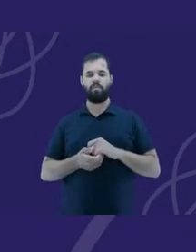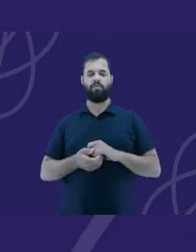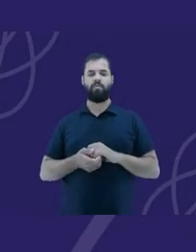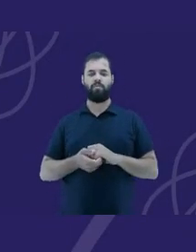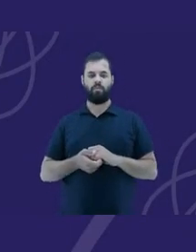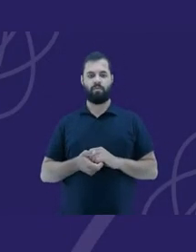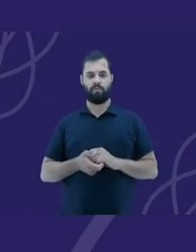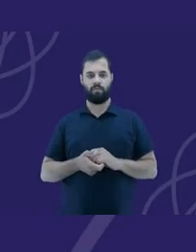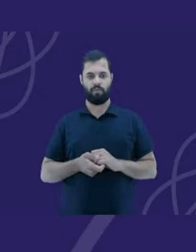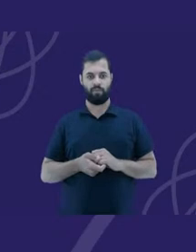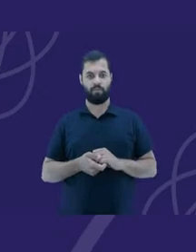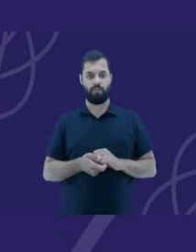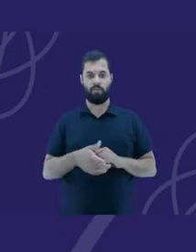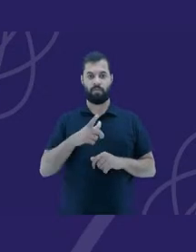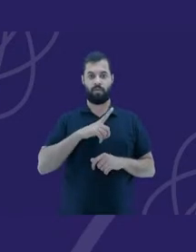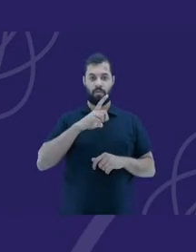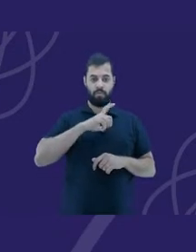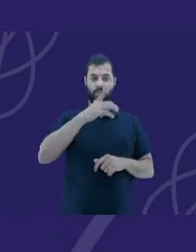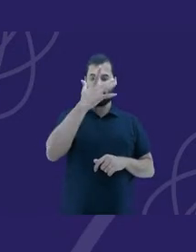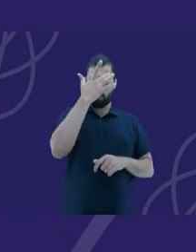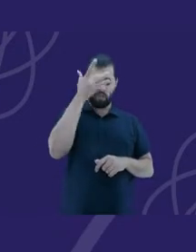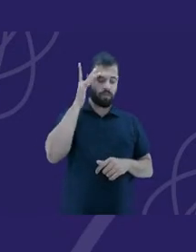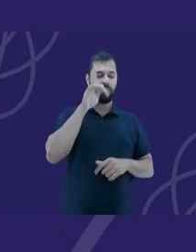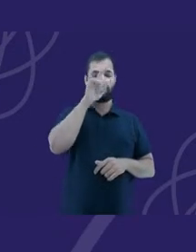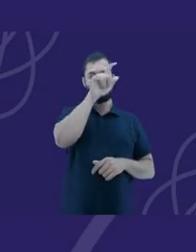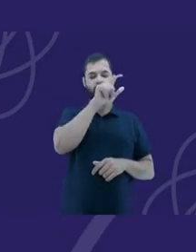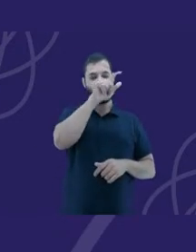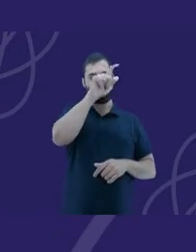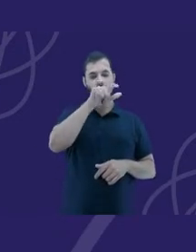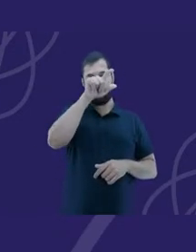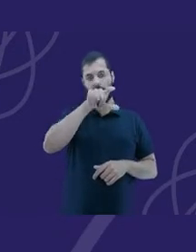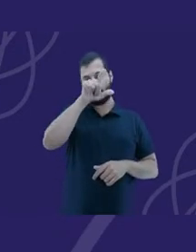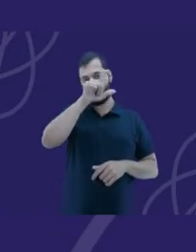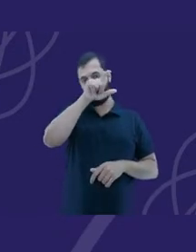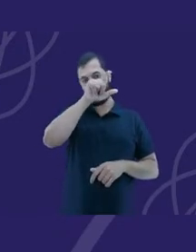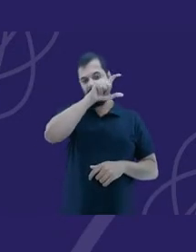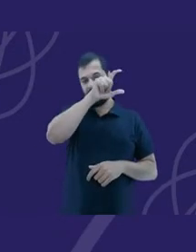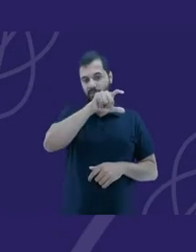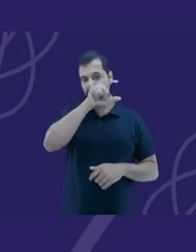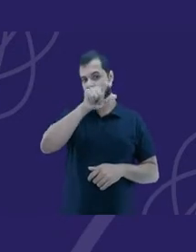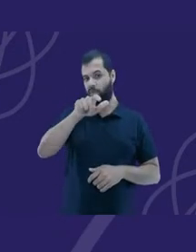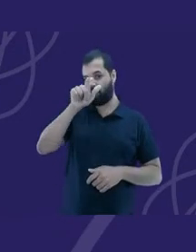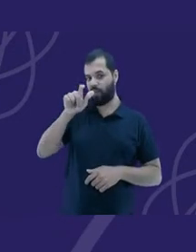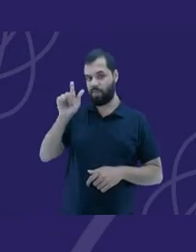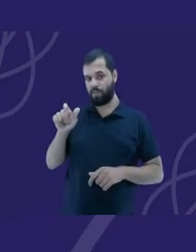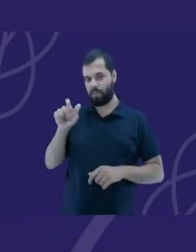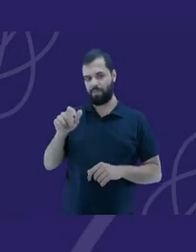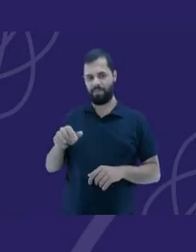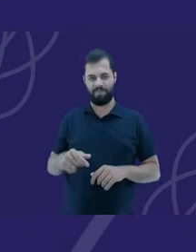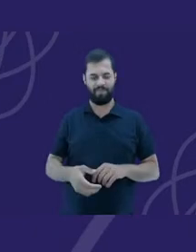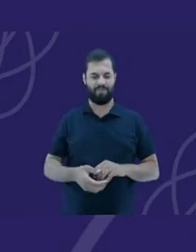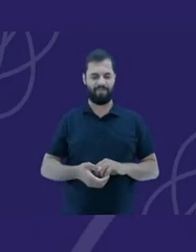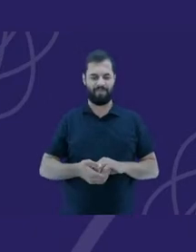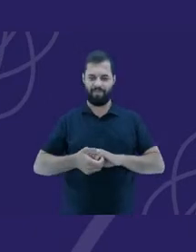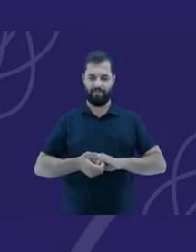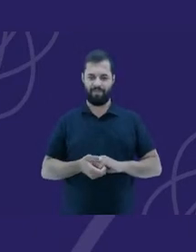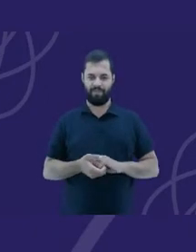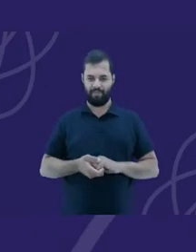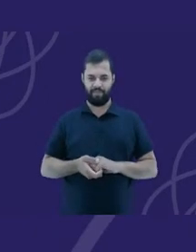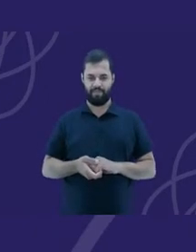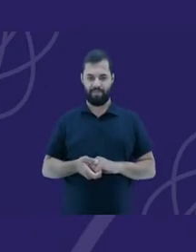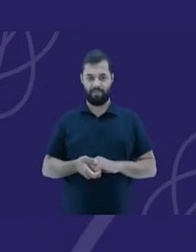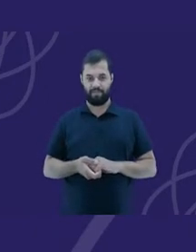que as pessoas, né, se curem. Né? A cultura, ela é uma cura. E